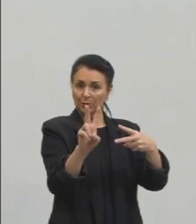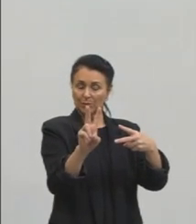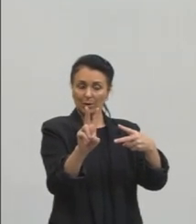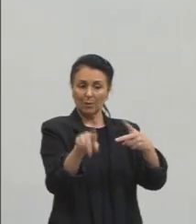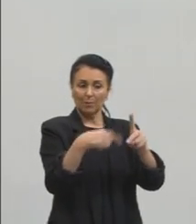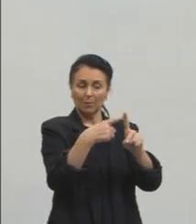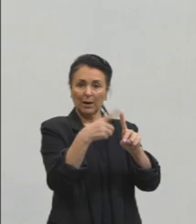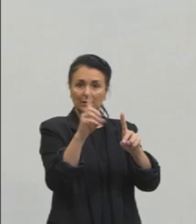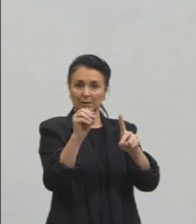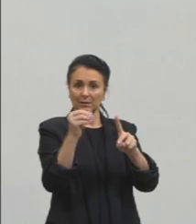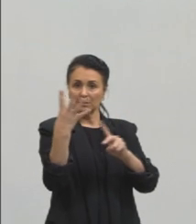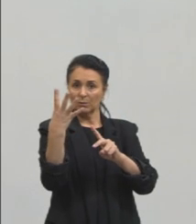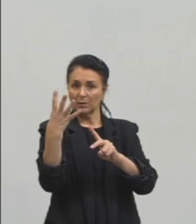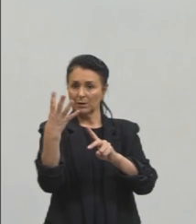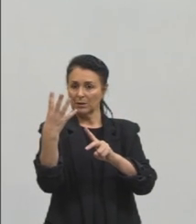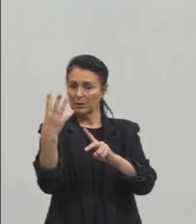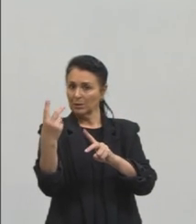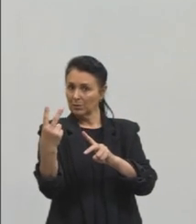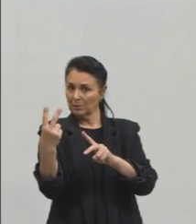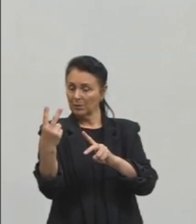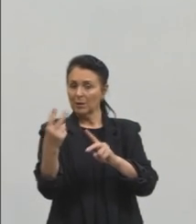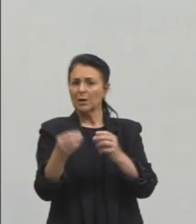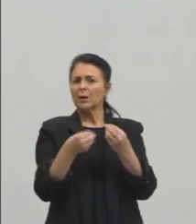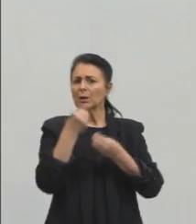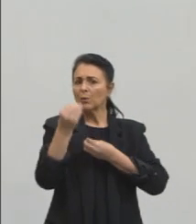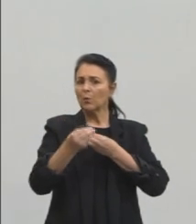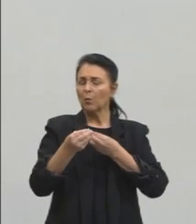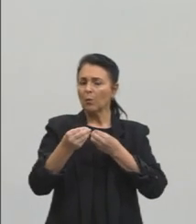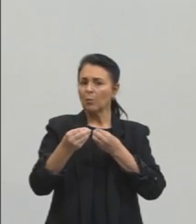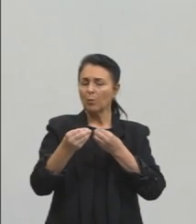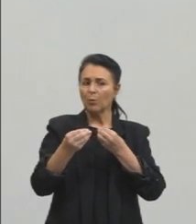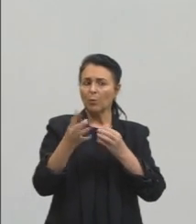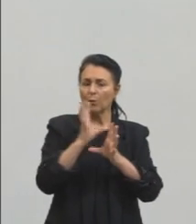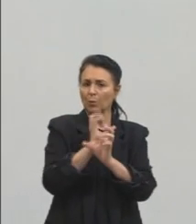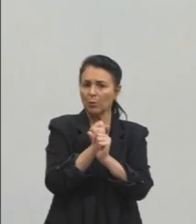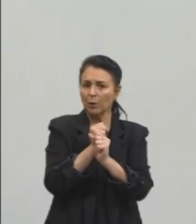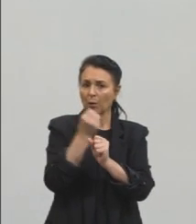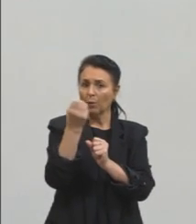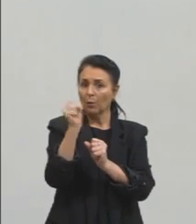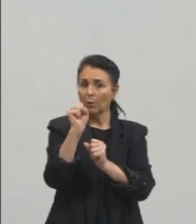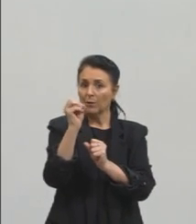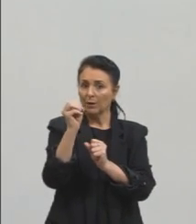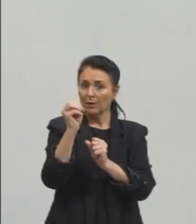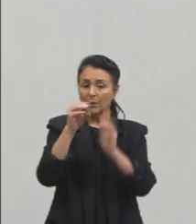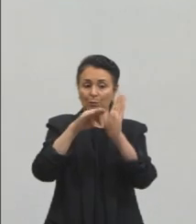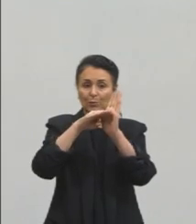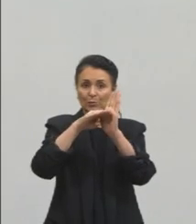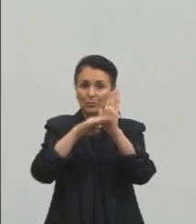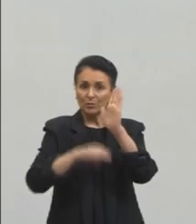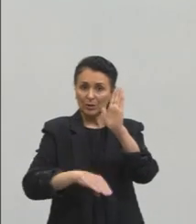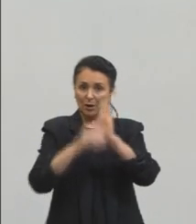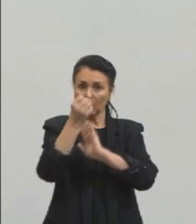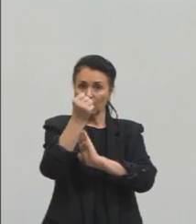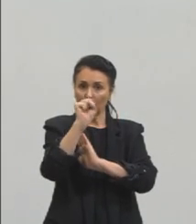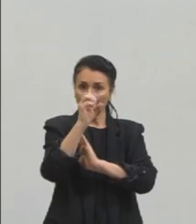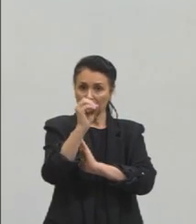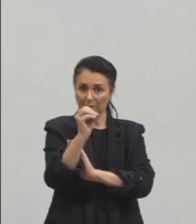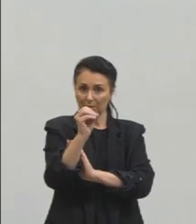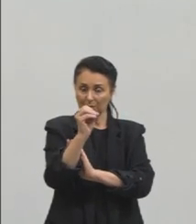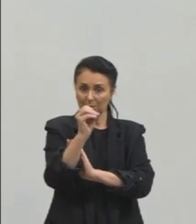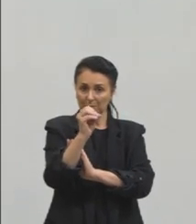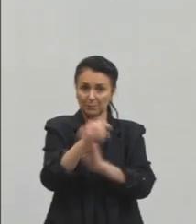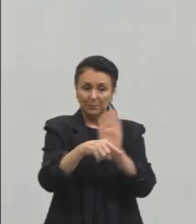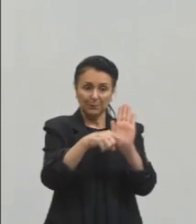mais 10 é 42 e como total é 80 basta subtrair então 80